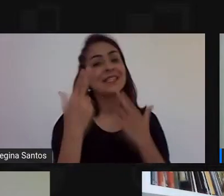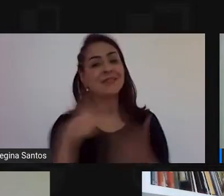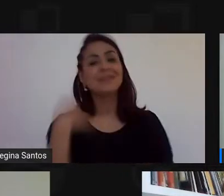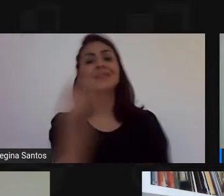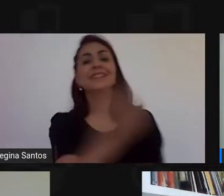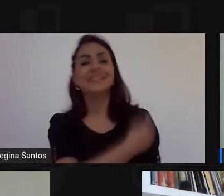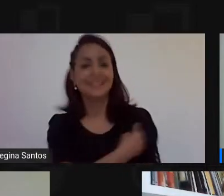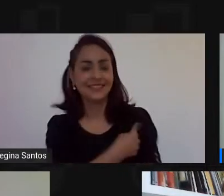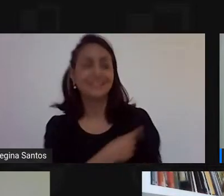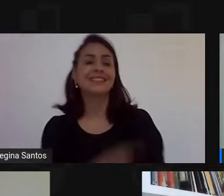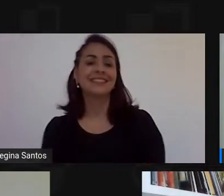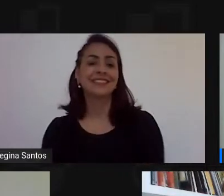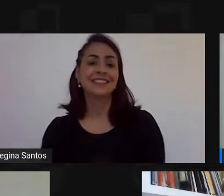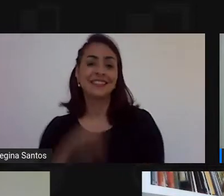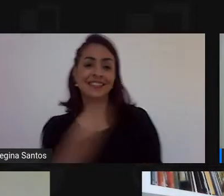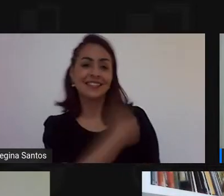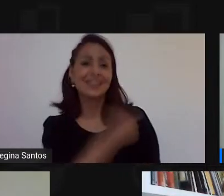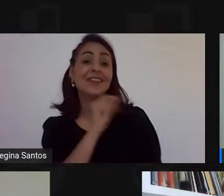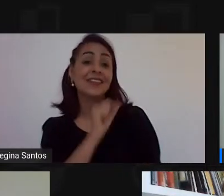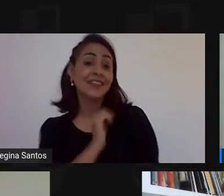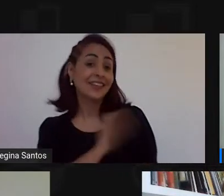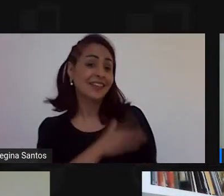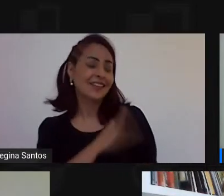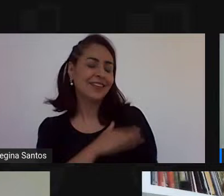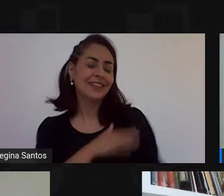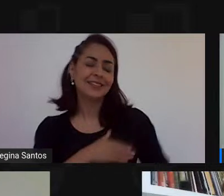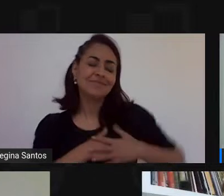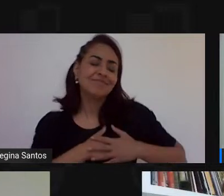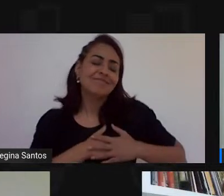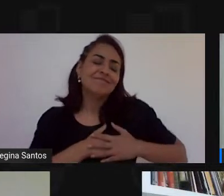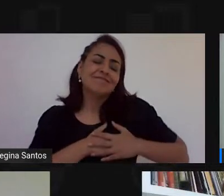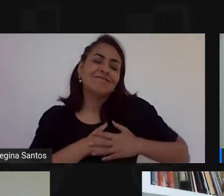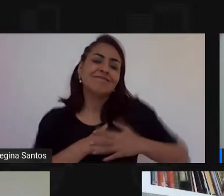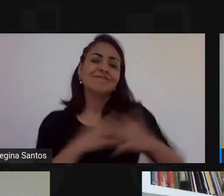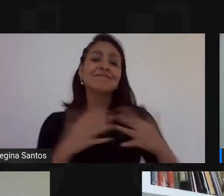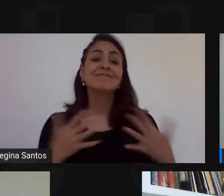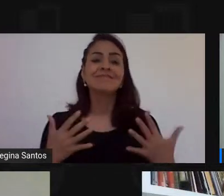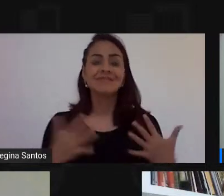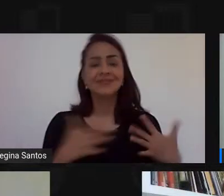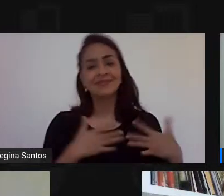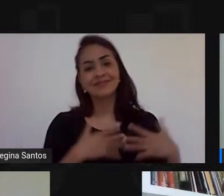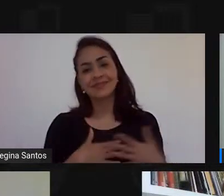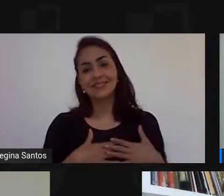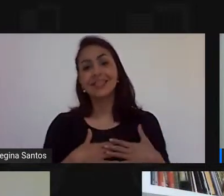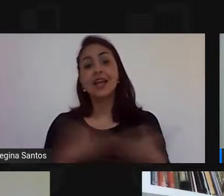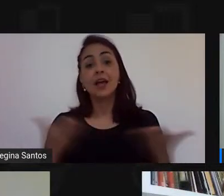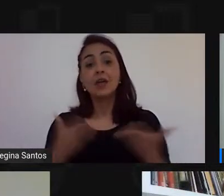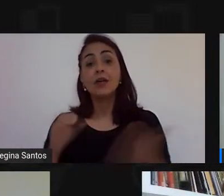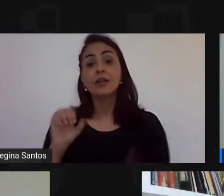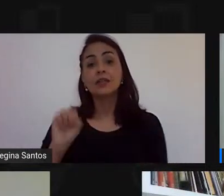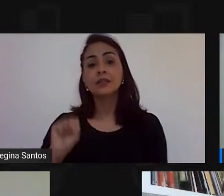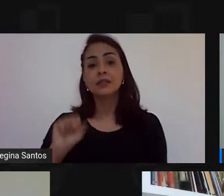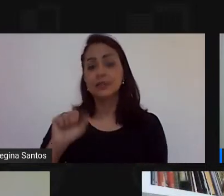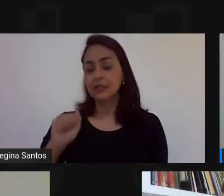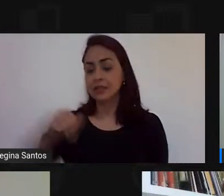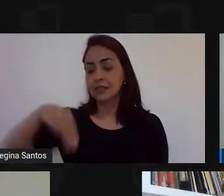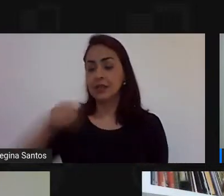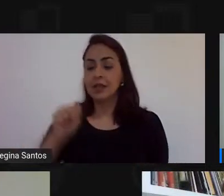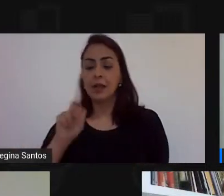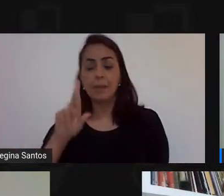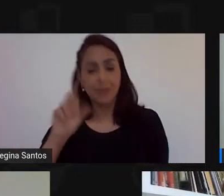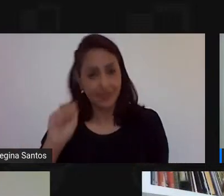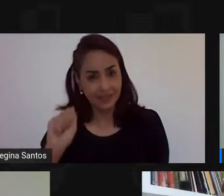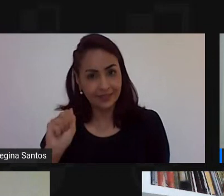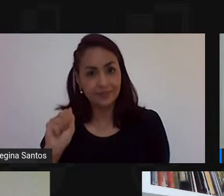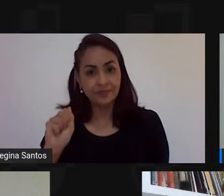nós também temos um coração grande. Samara, querida, eu vou encerrar com as suas palavras. Parabéns a todos